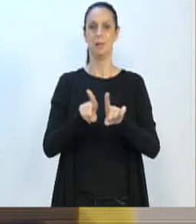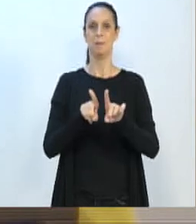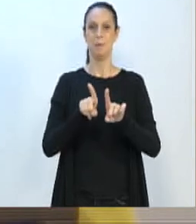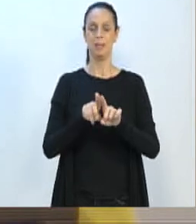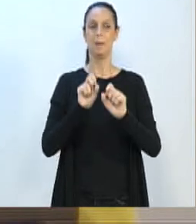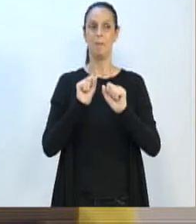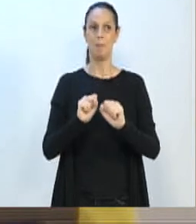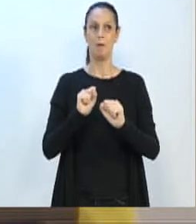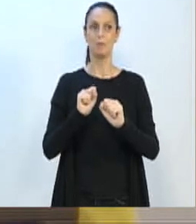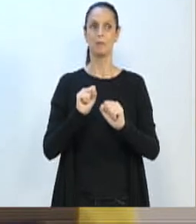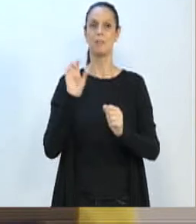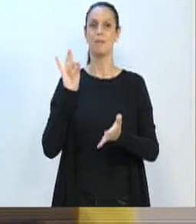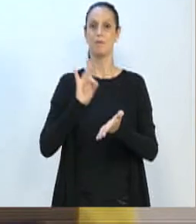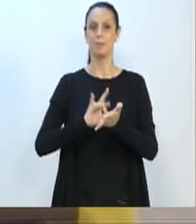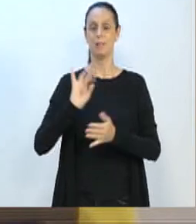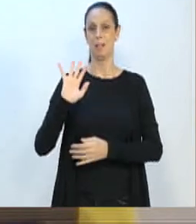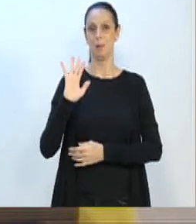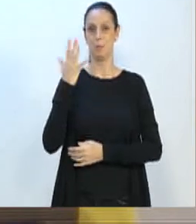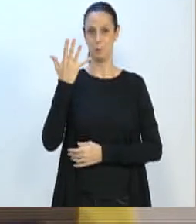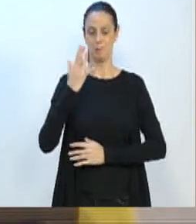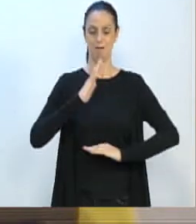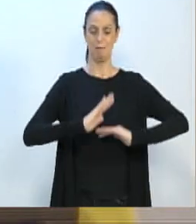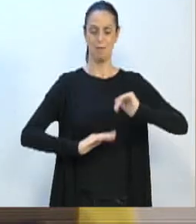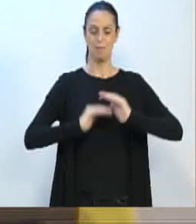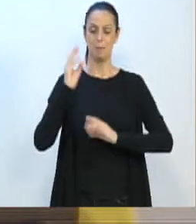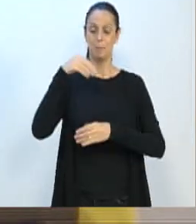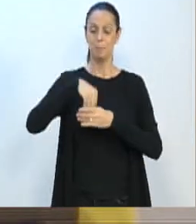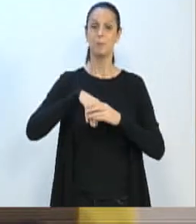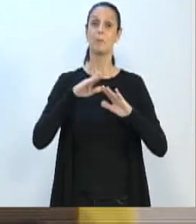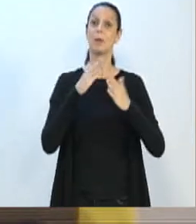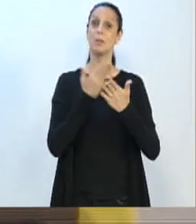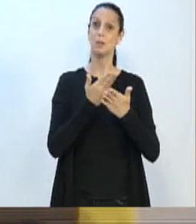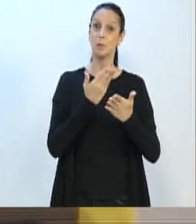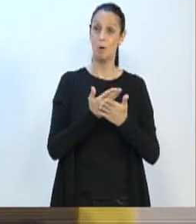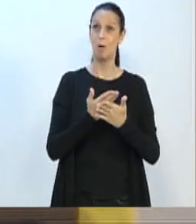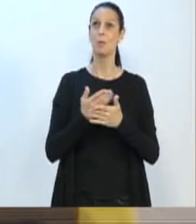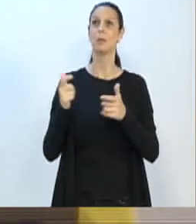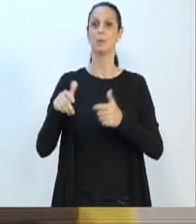tornar efetivamente aplicável em nossas escolas e em nosso ambiente. Obrigado.